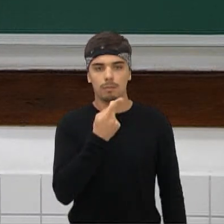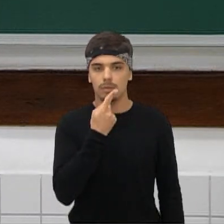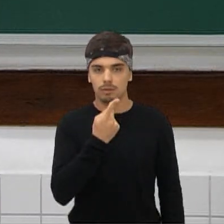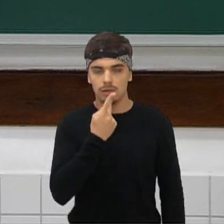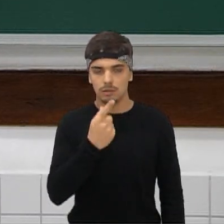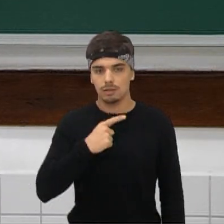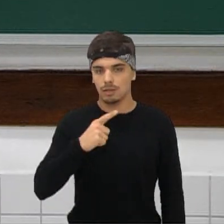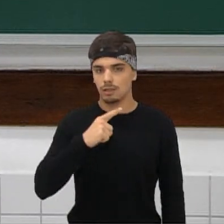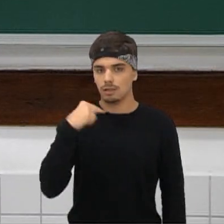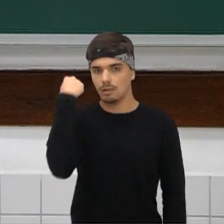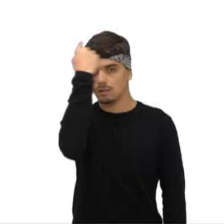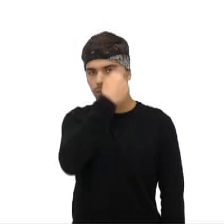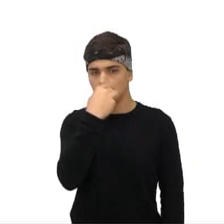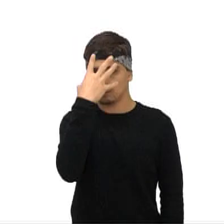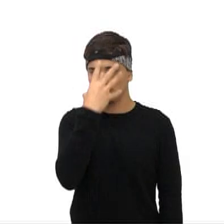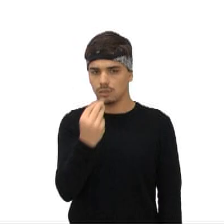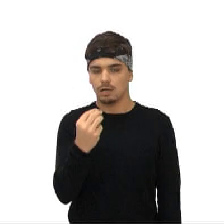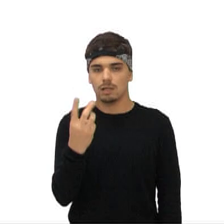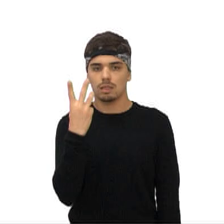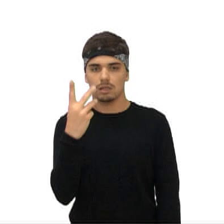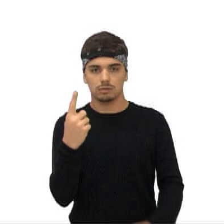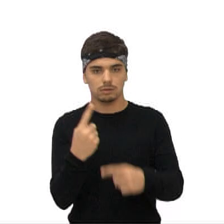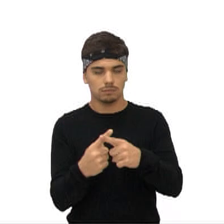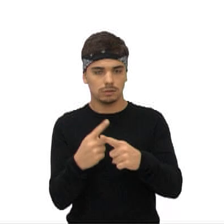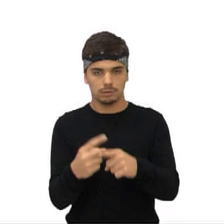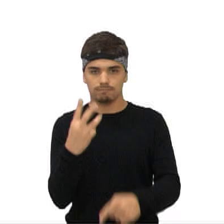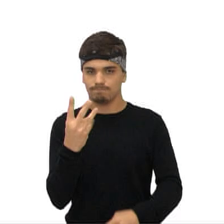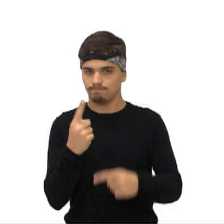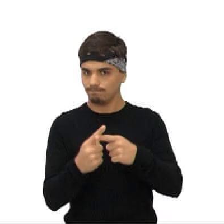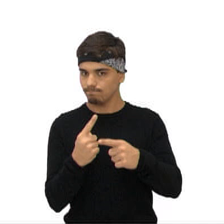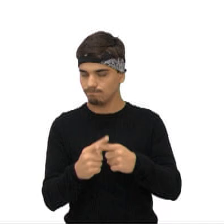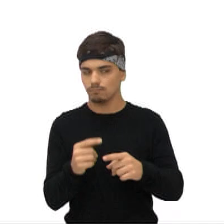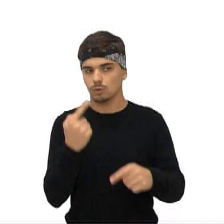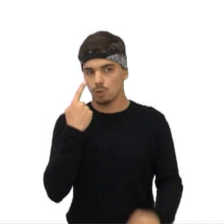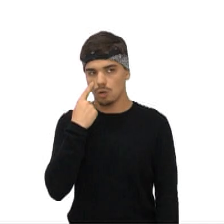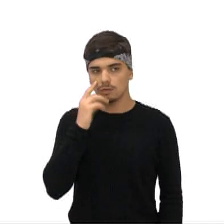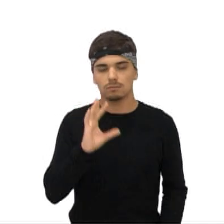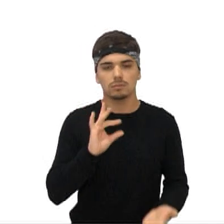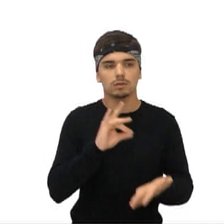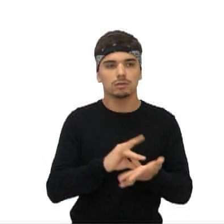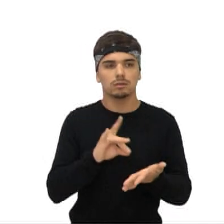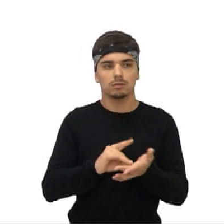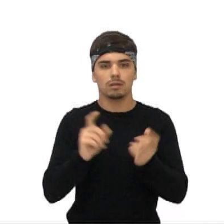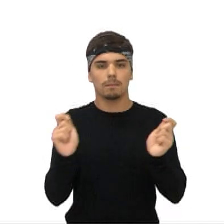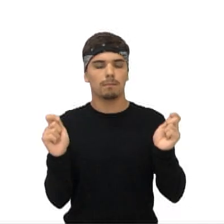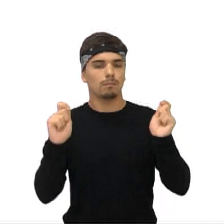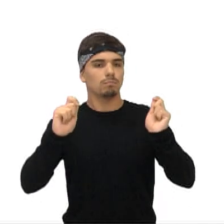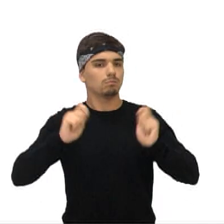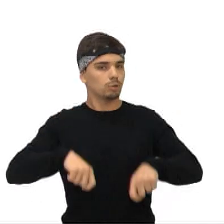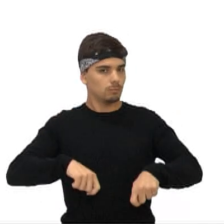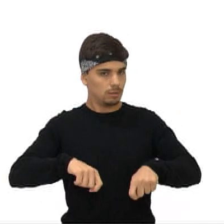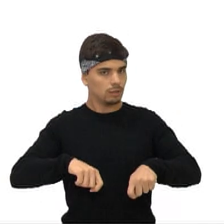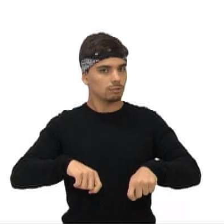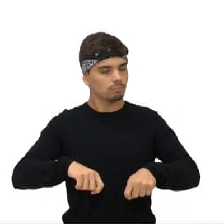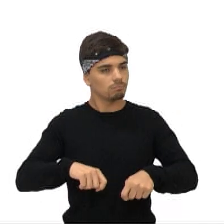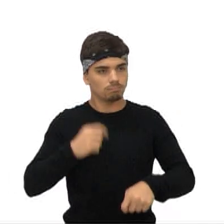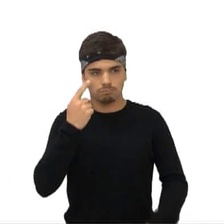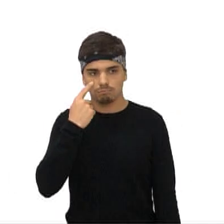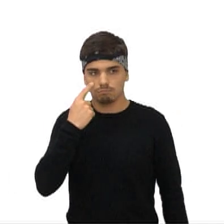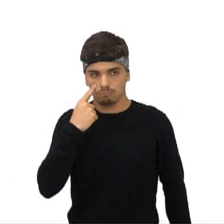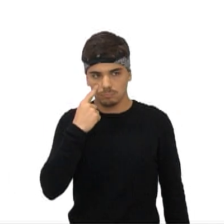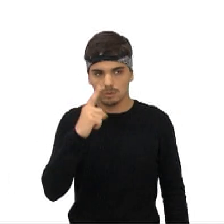Então, primeiro passo. Então, veja lá. Determinar o número de possibilidades. Então, há